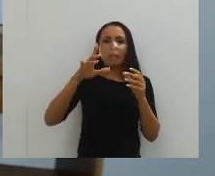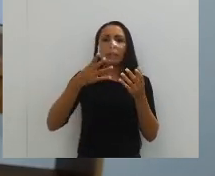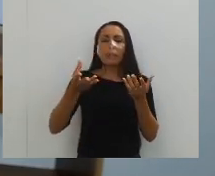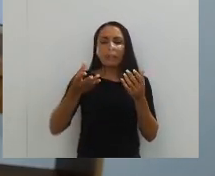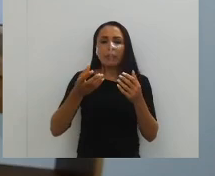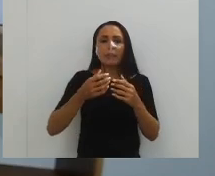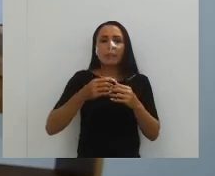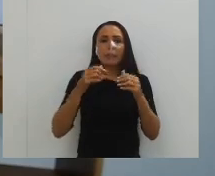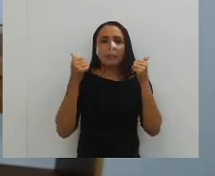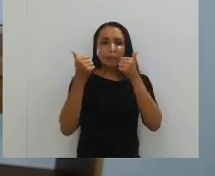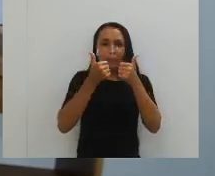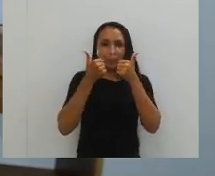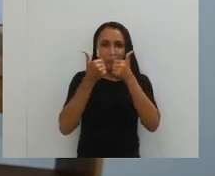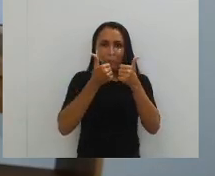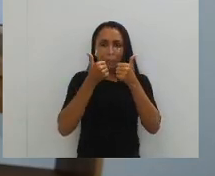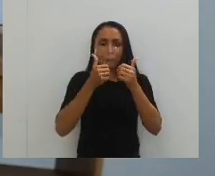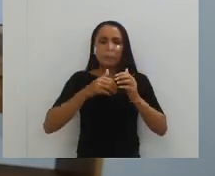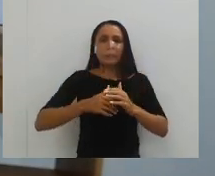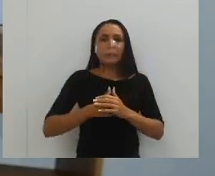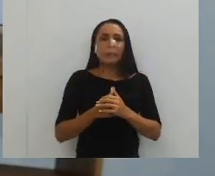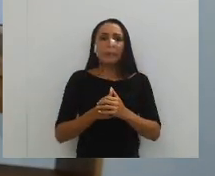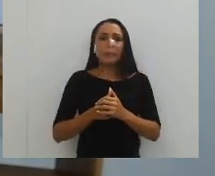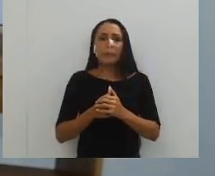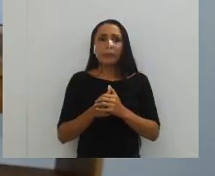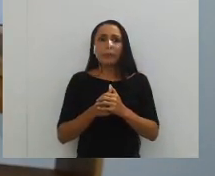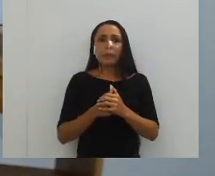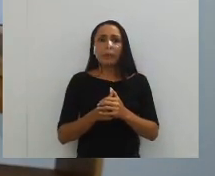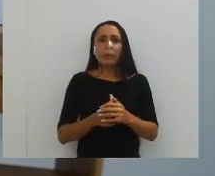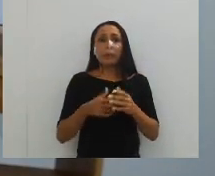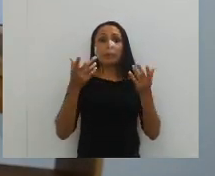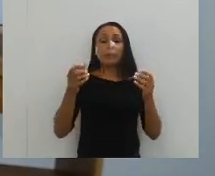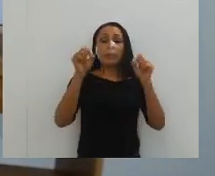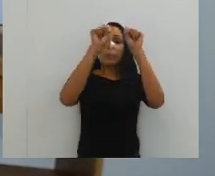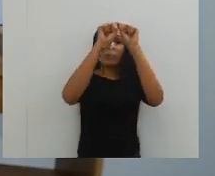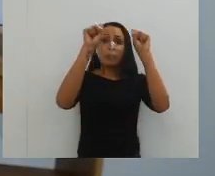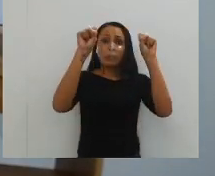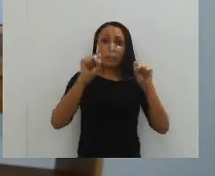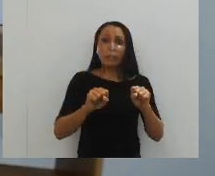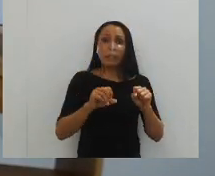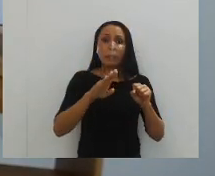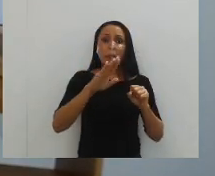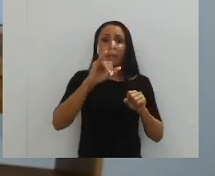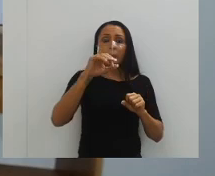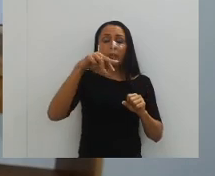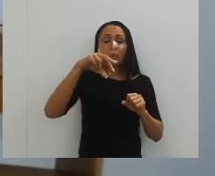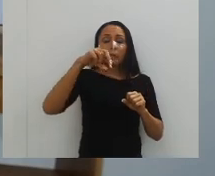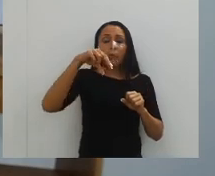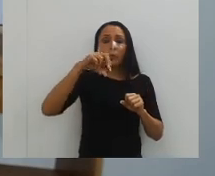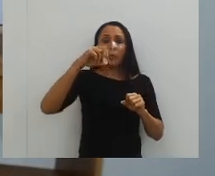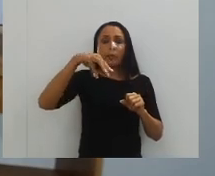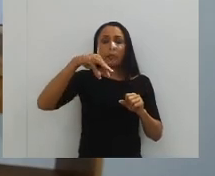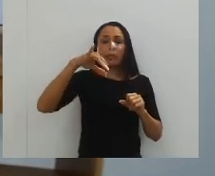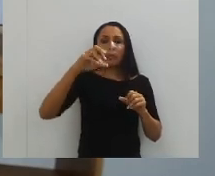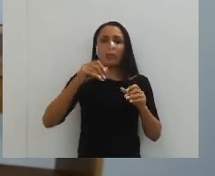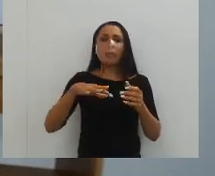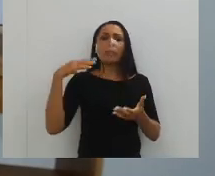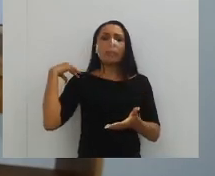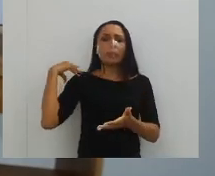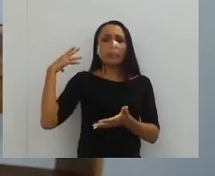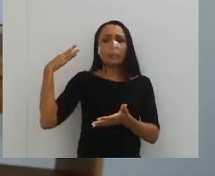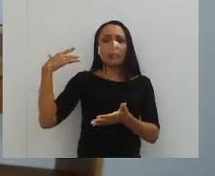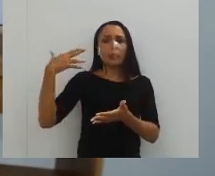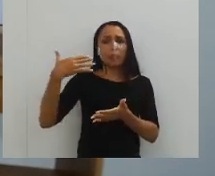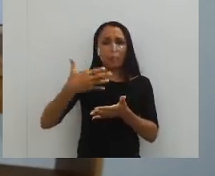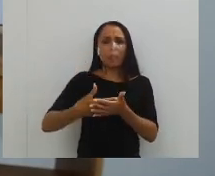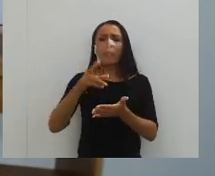direitinho. Beleza? Tranquilo? Então aqui, ó. Esse foi o sistema binominal. É o sistema que a gente usa até hoje, tá? É o